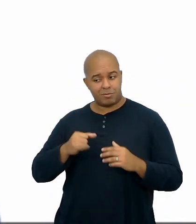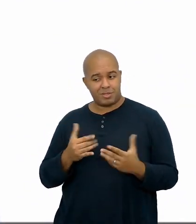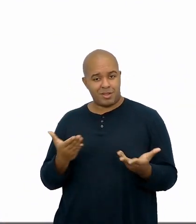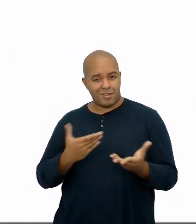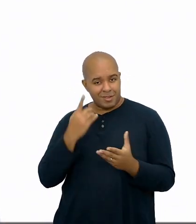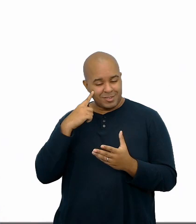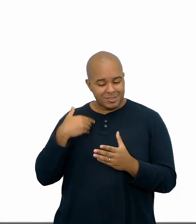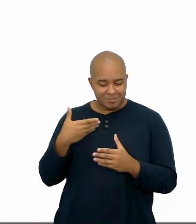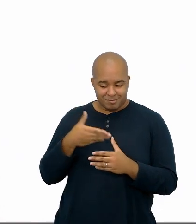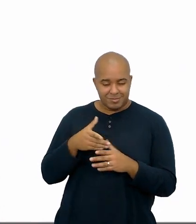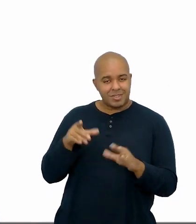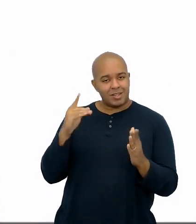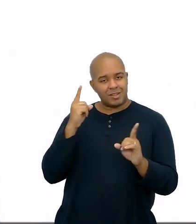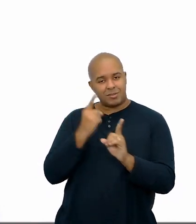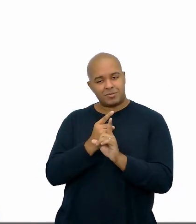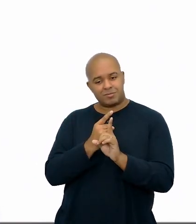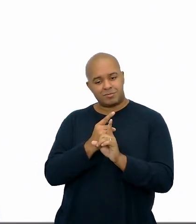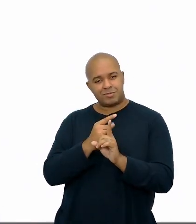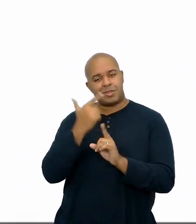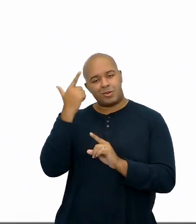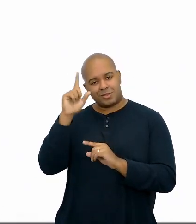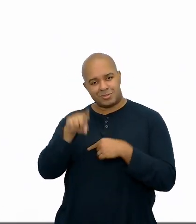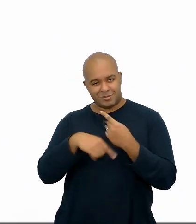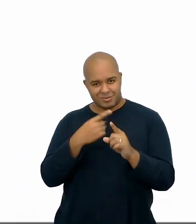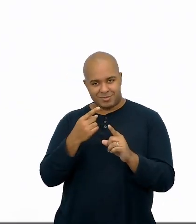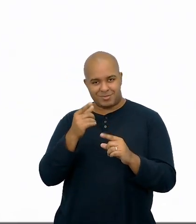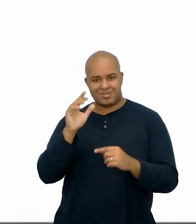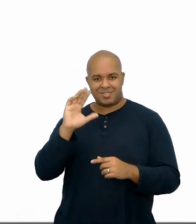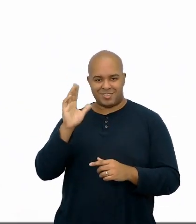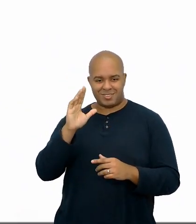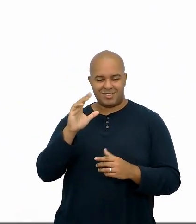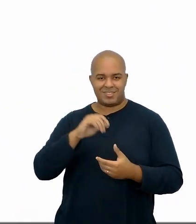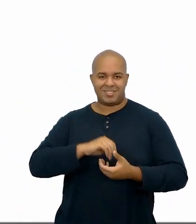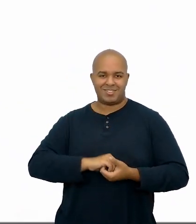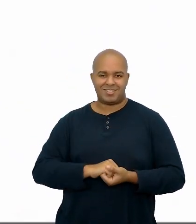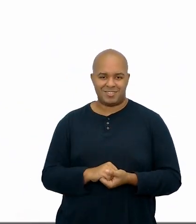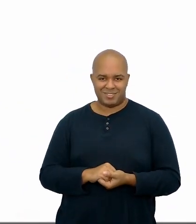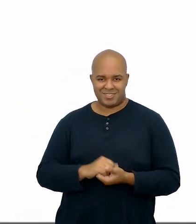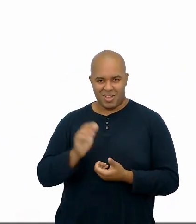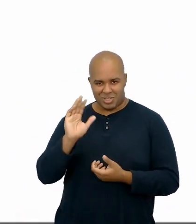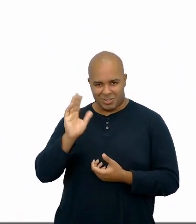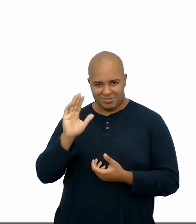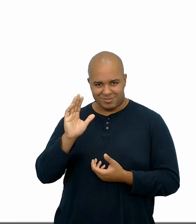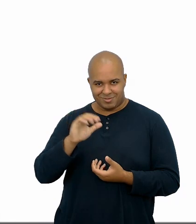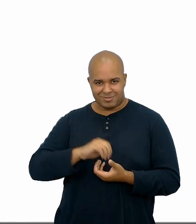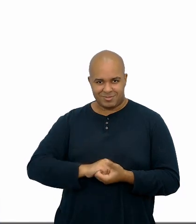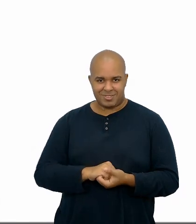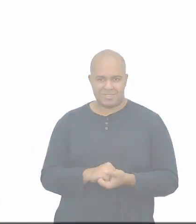oportunidade, e até o breve, tá? Até logo. Tchau, tchau.